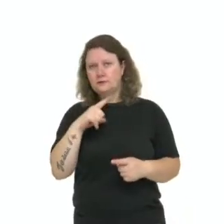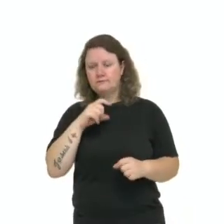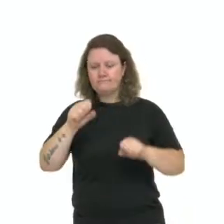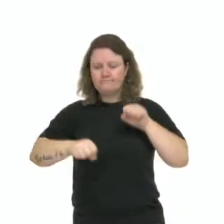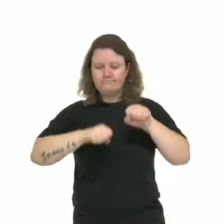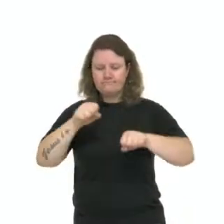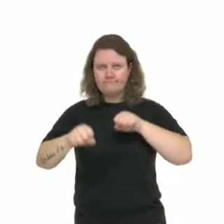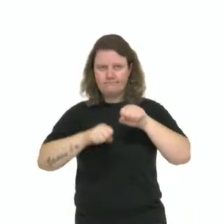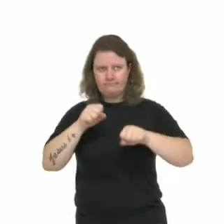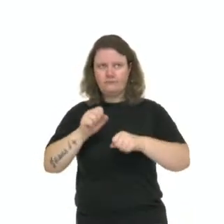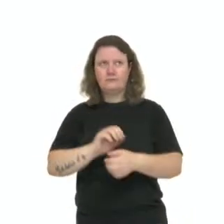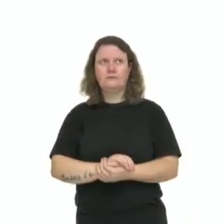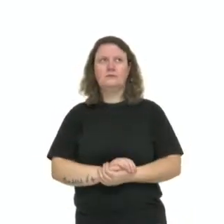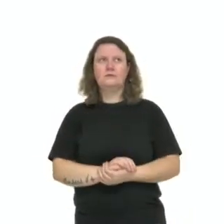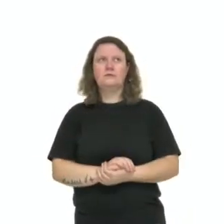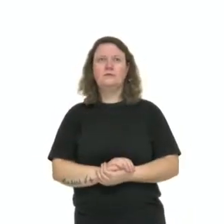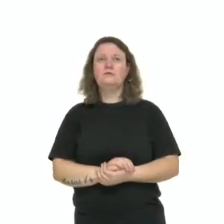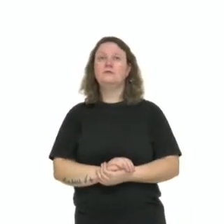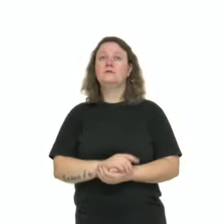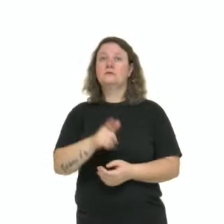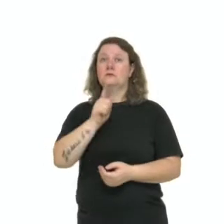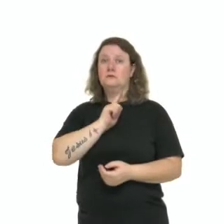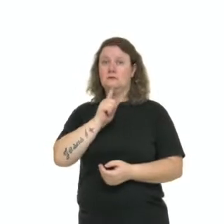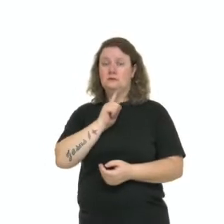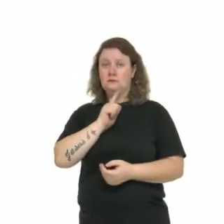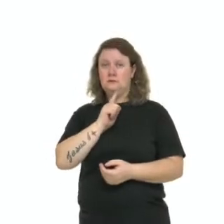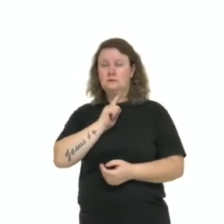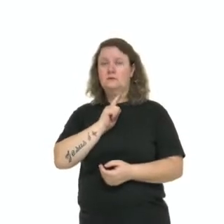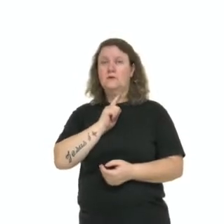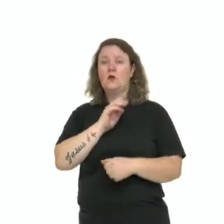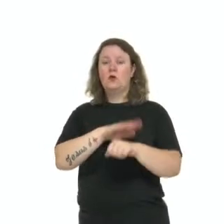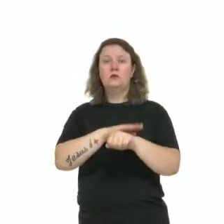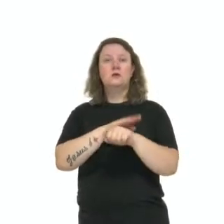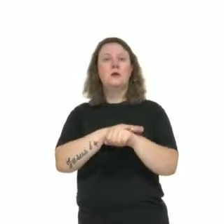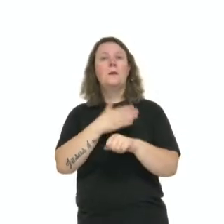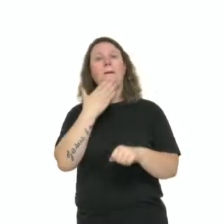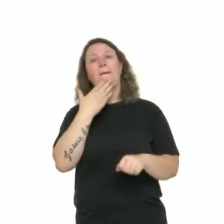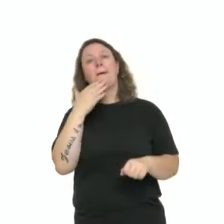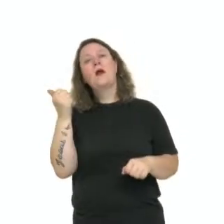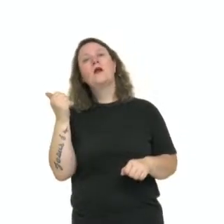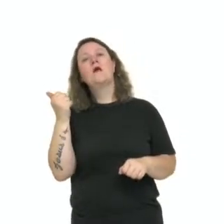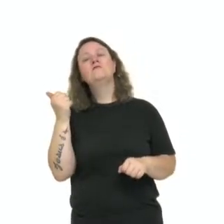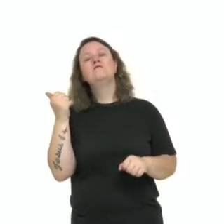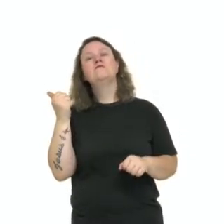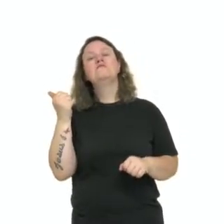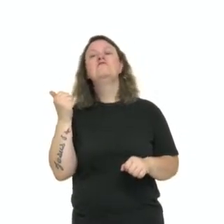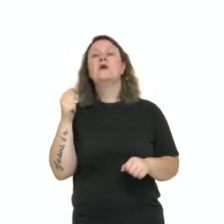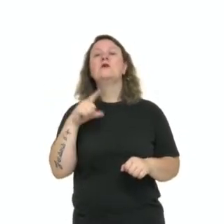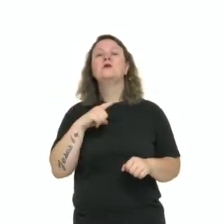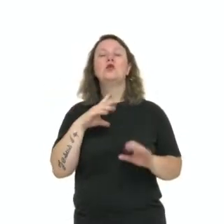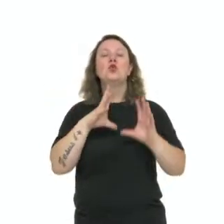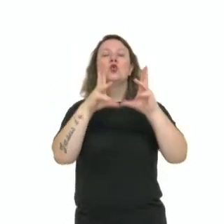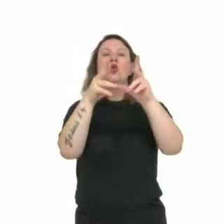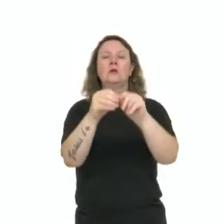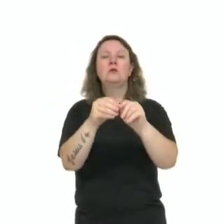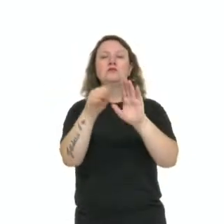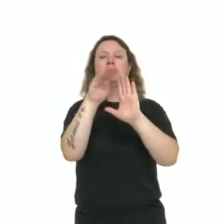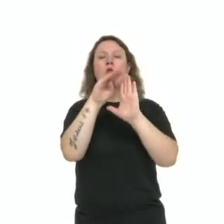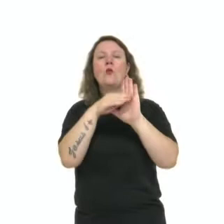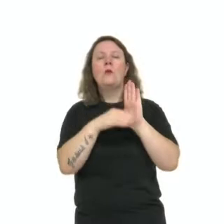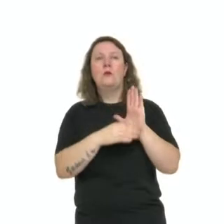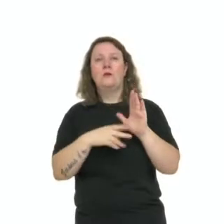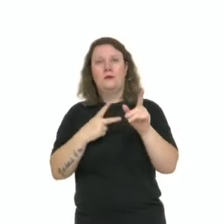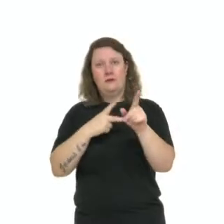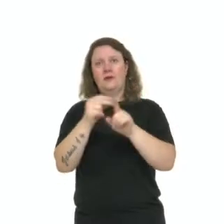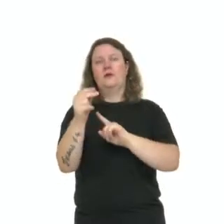corridas, tá? Nas quais o ciclista com melhor tempo somado em todas as etapas é o grande vencedor.